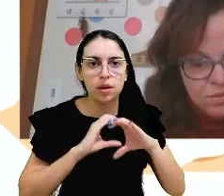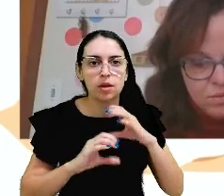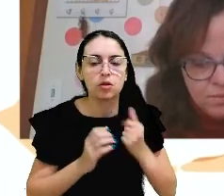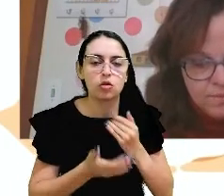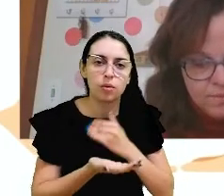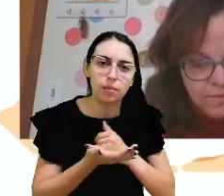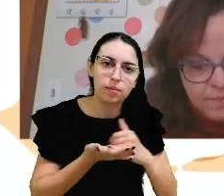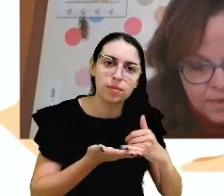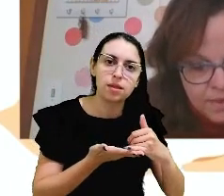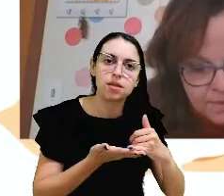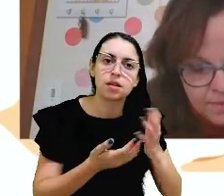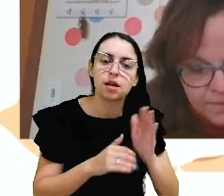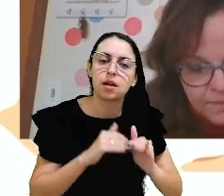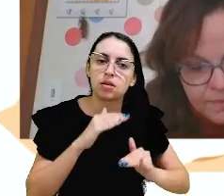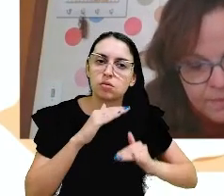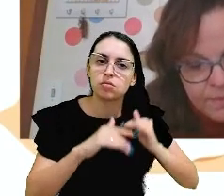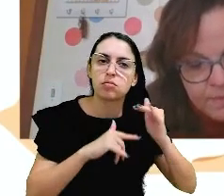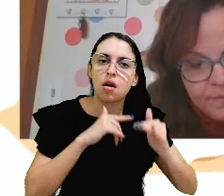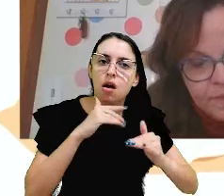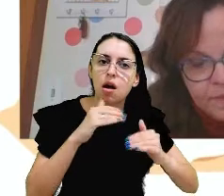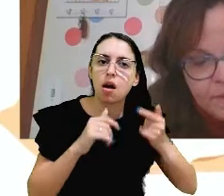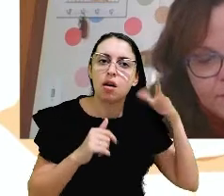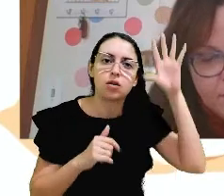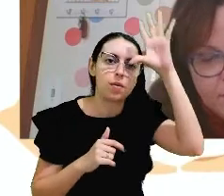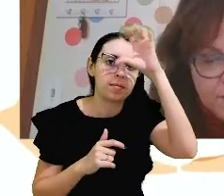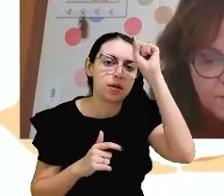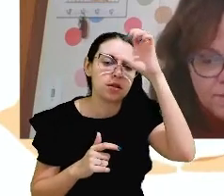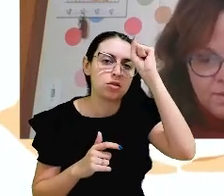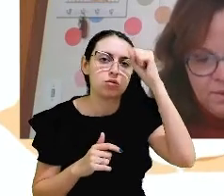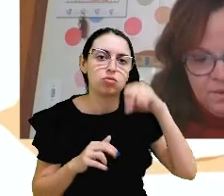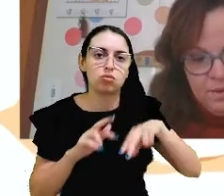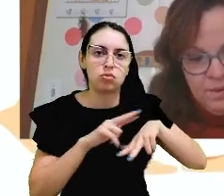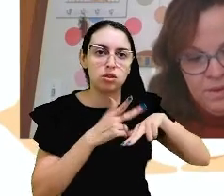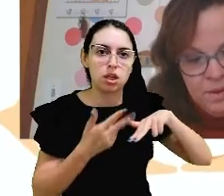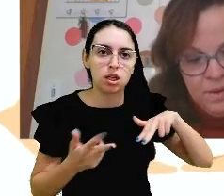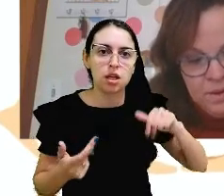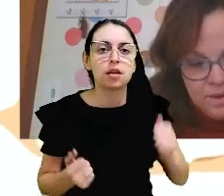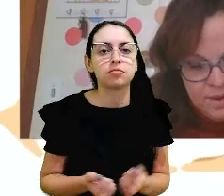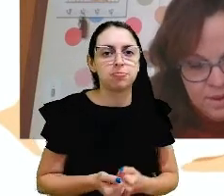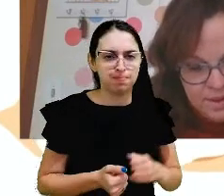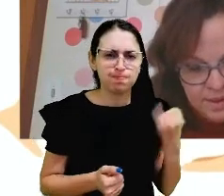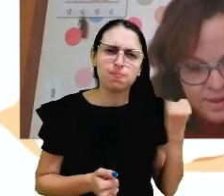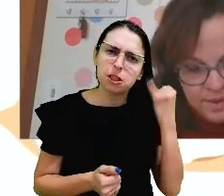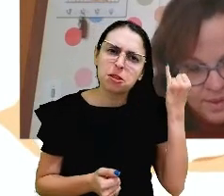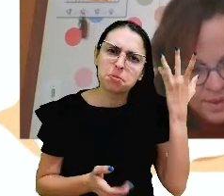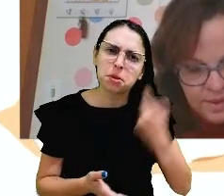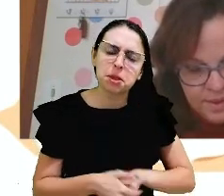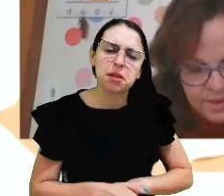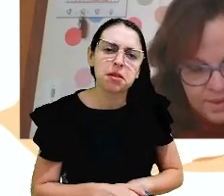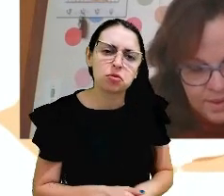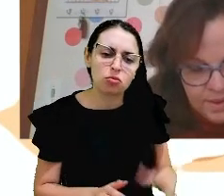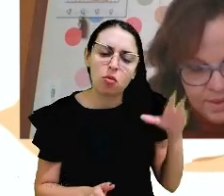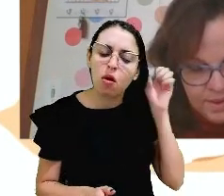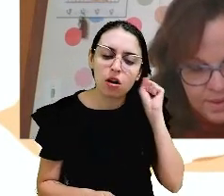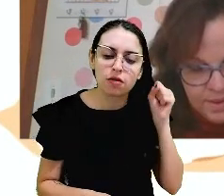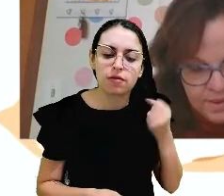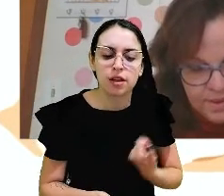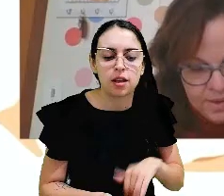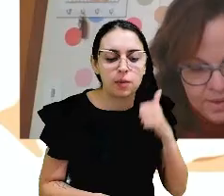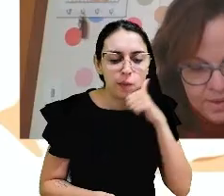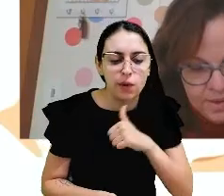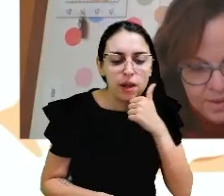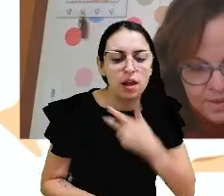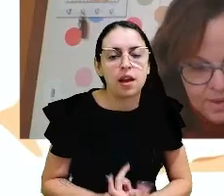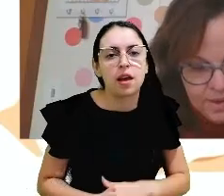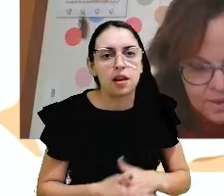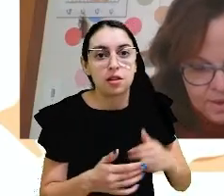nessa caminhada dessa aprendizagem de gênero e tem sido muito interessante ouvir mulheres, né, como a doutora Fabiana, a